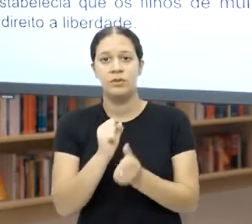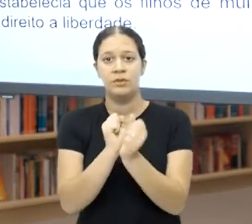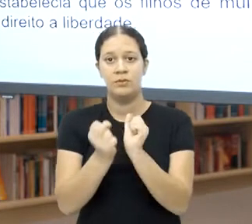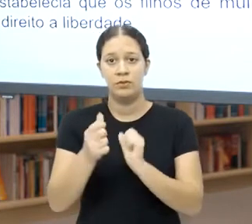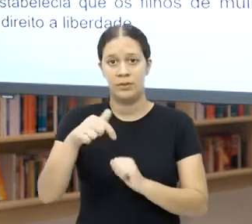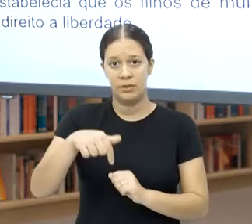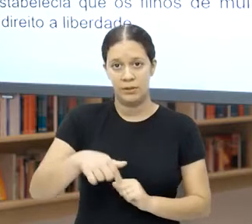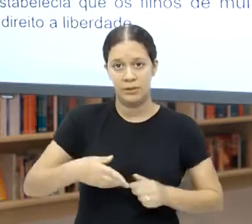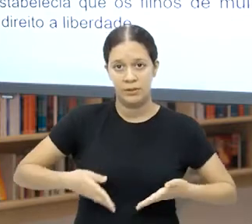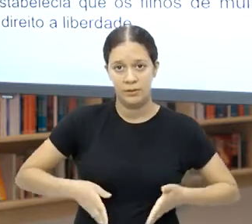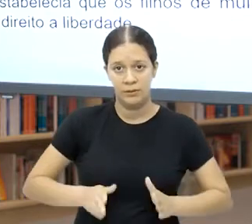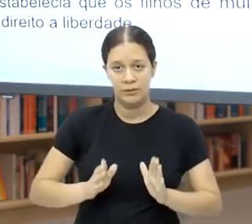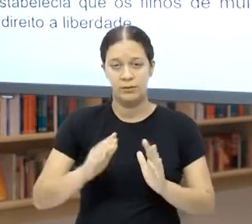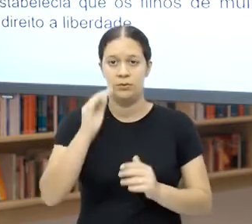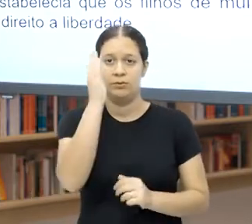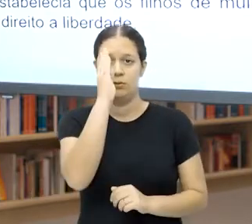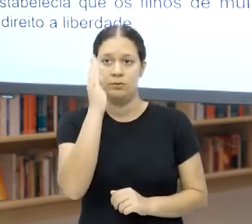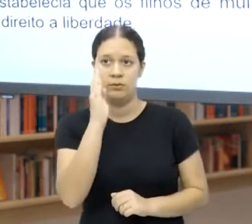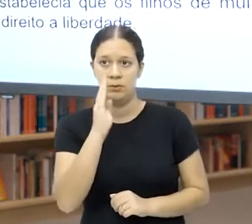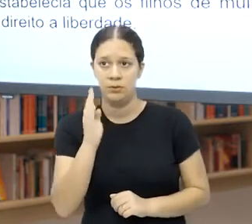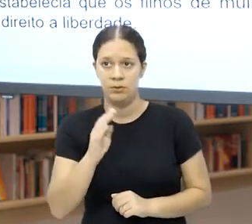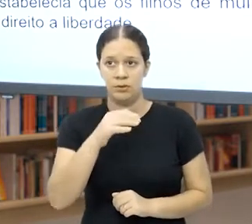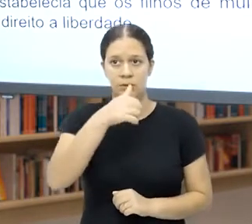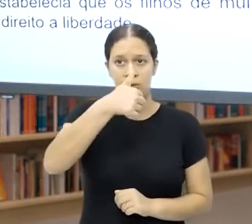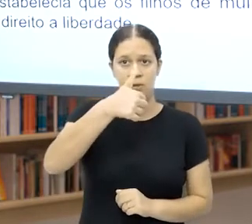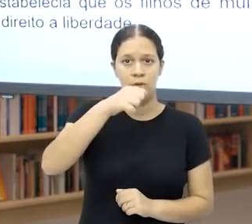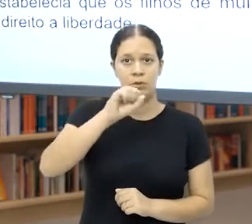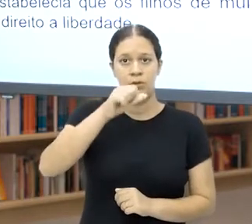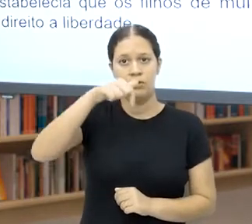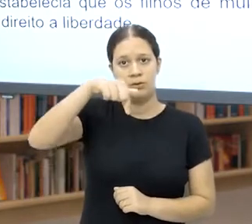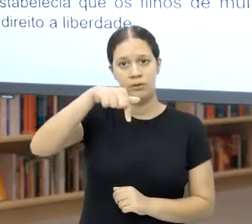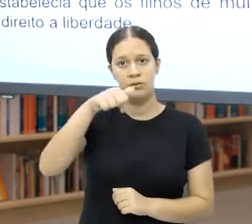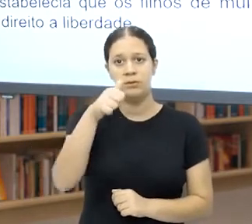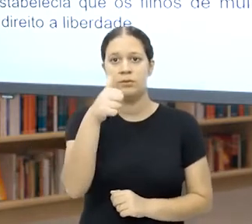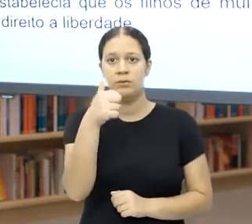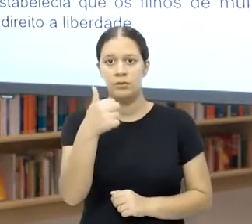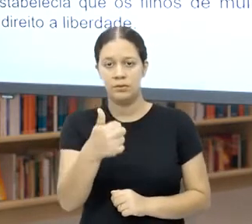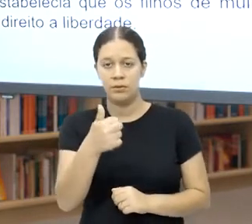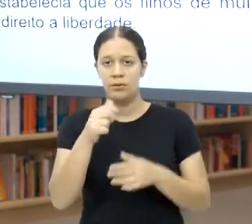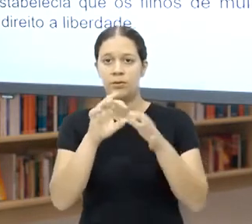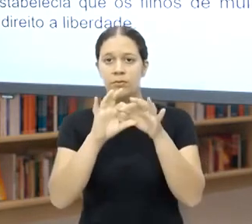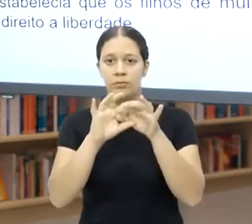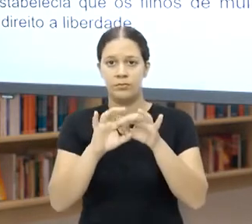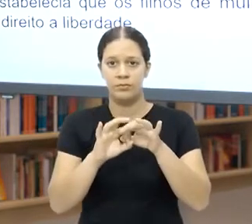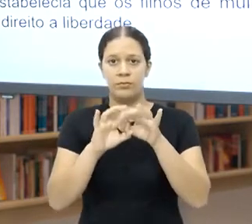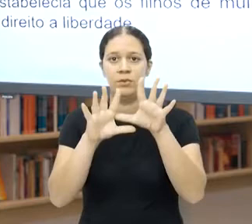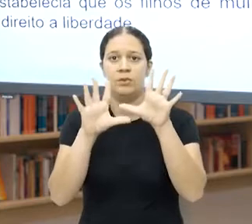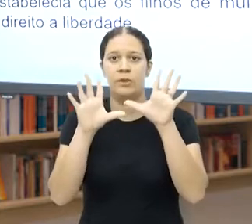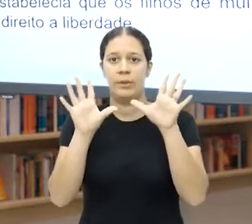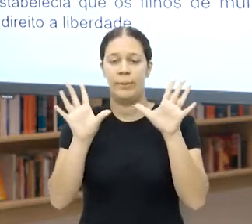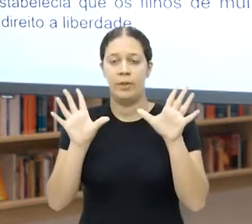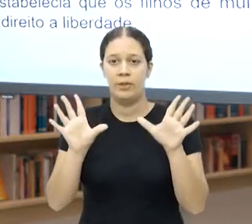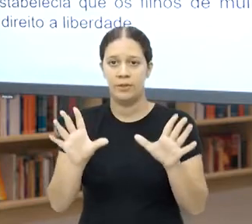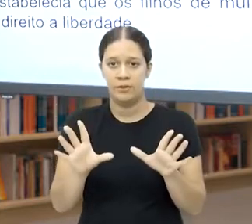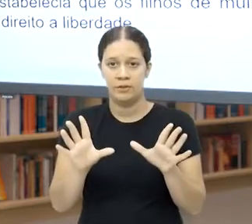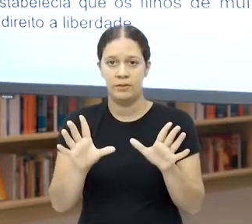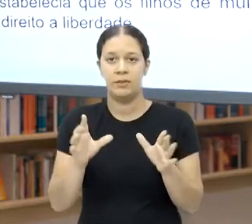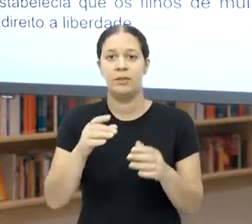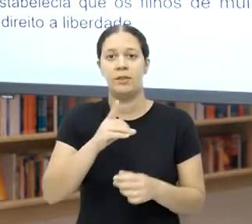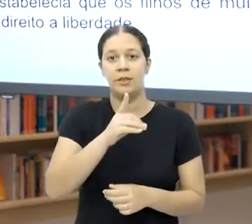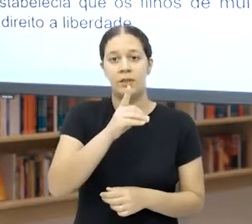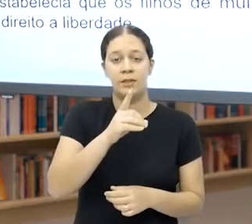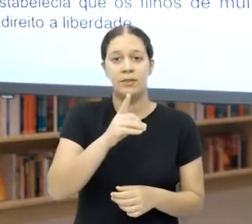Brasil, tá certo? A partir de 1871, eles eram liberados, eram libertos A partir